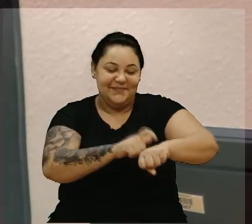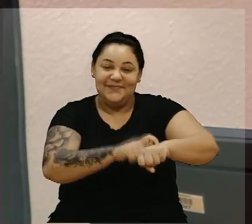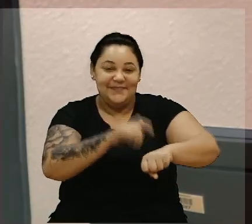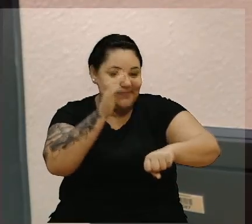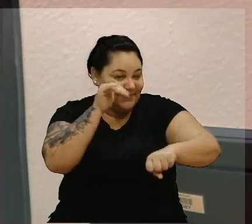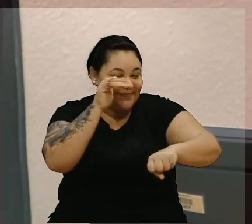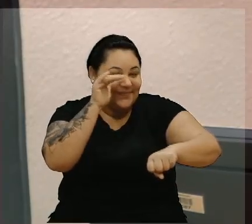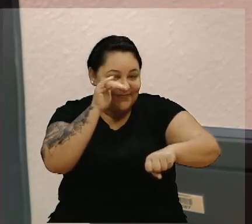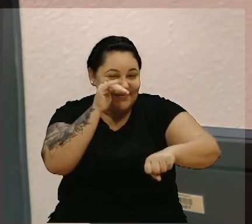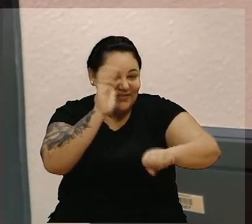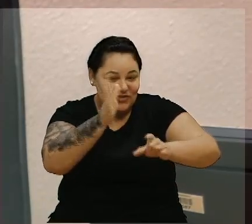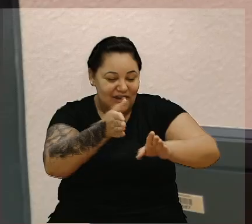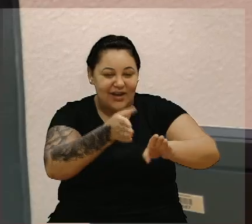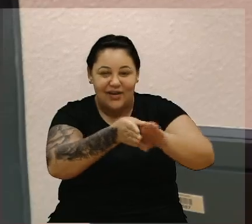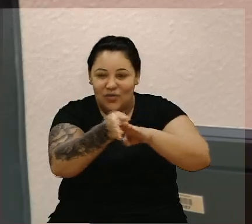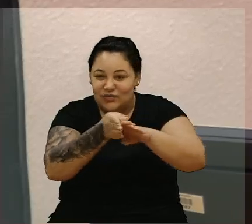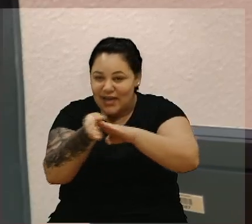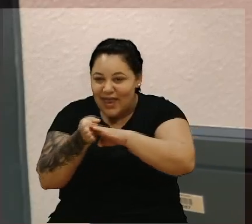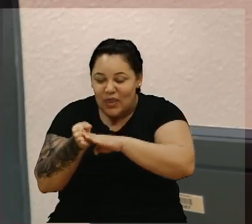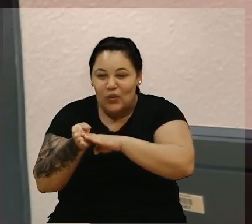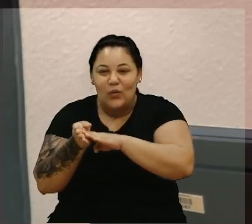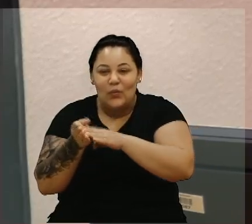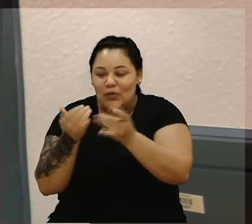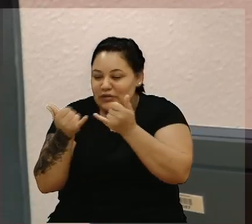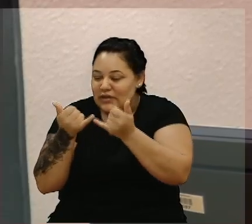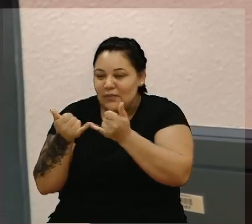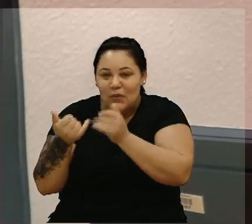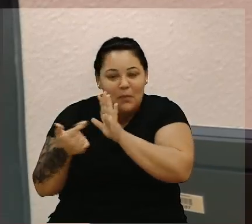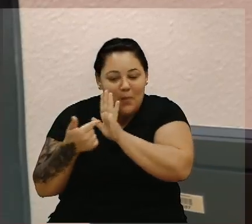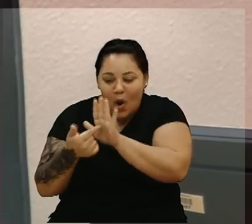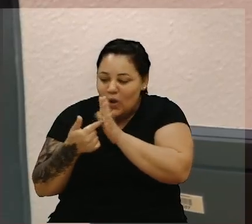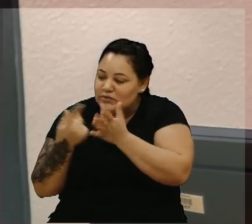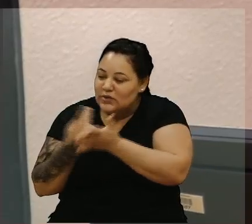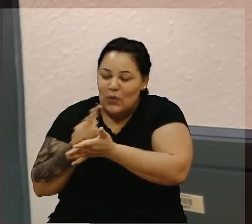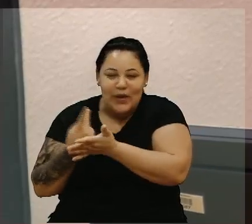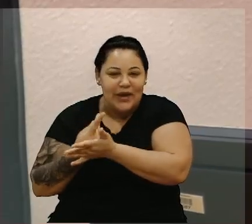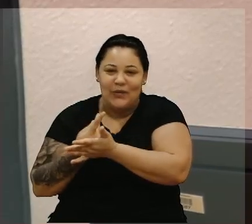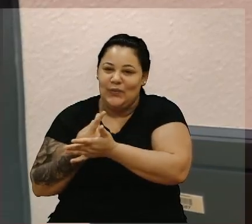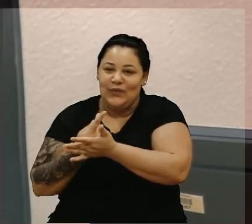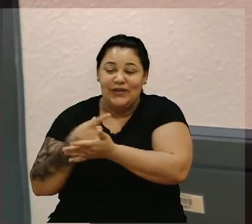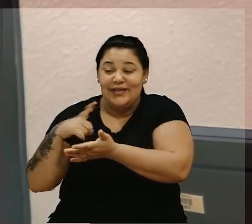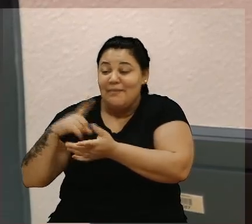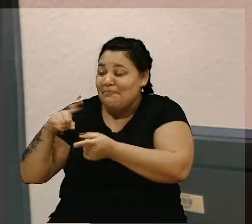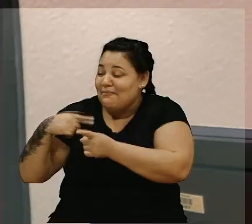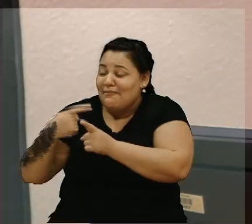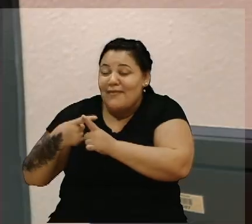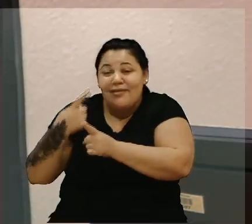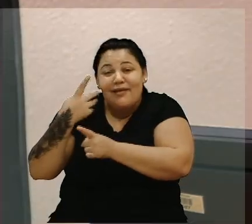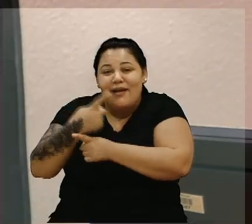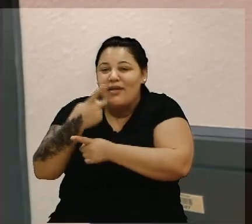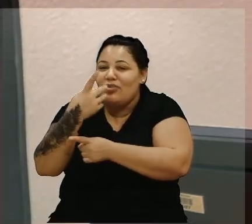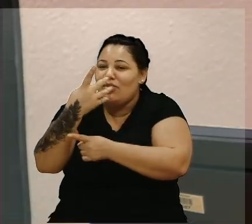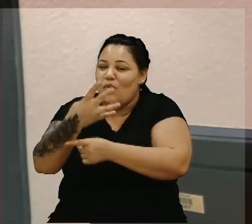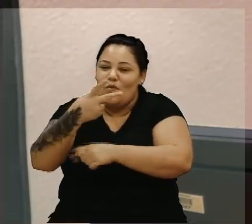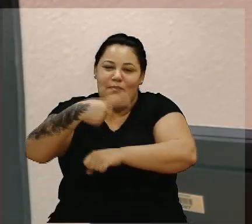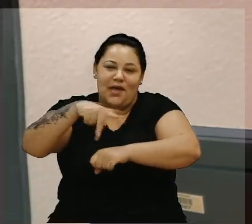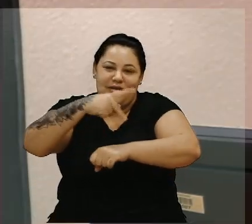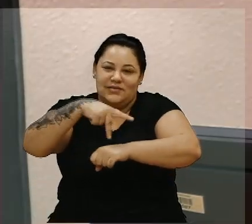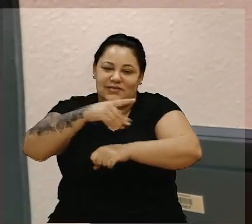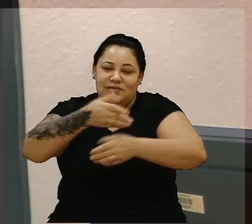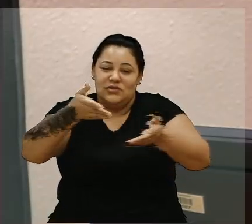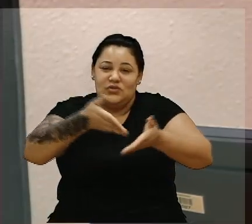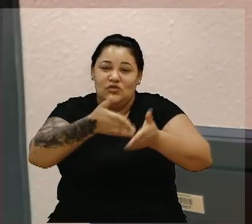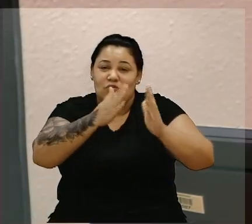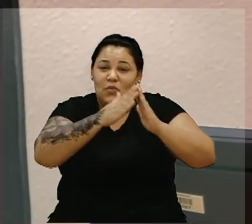os conselheiros apresentam as falhas. Nós temos mais de 14 países que hoje moram